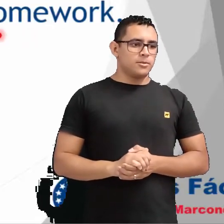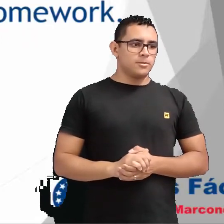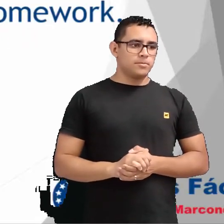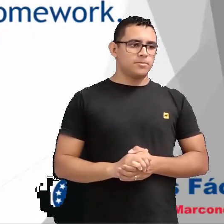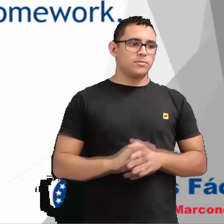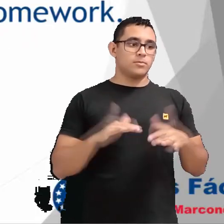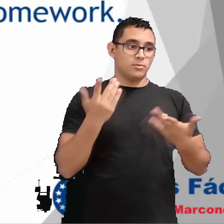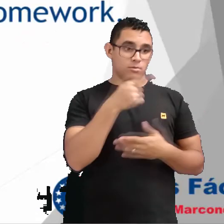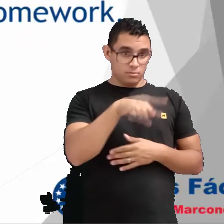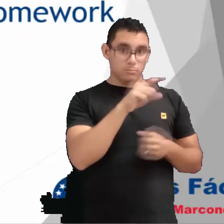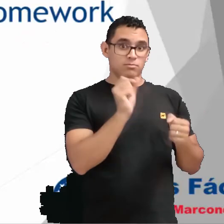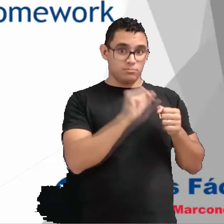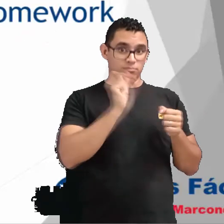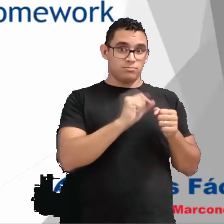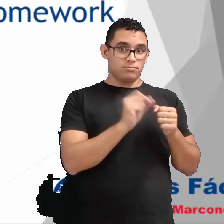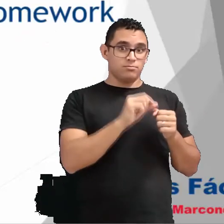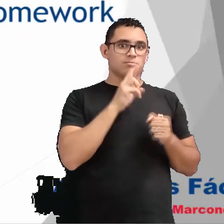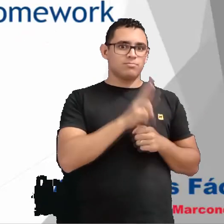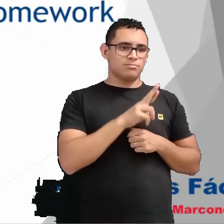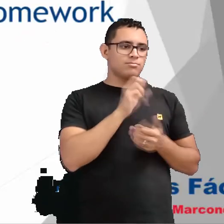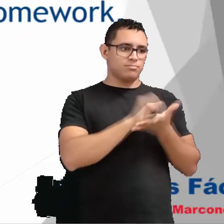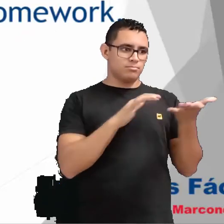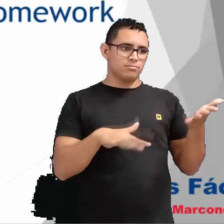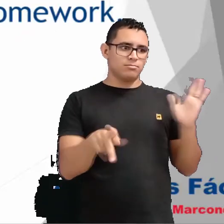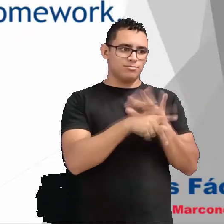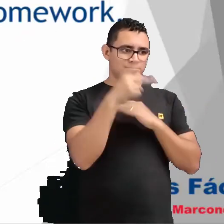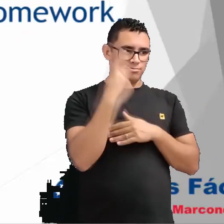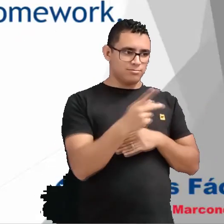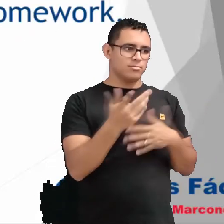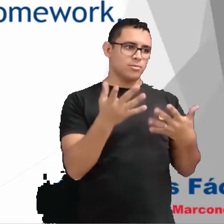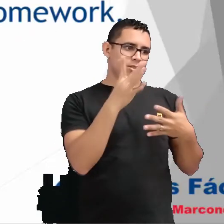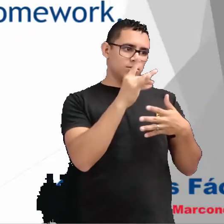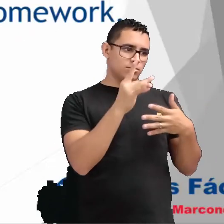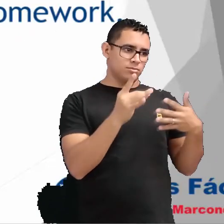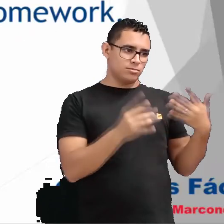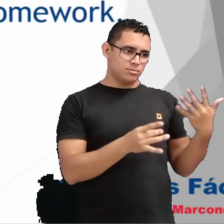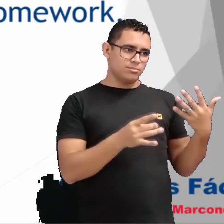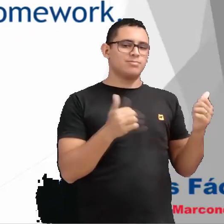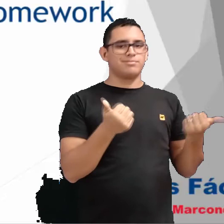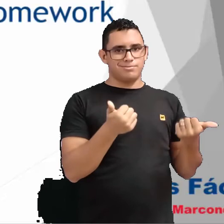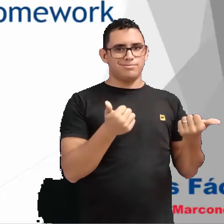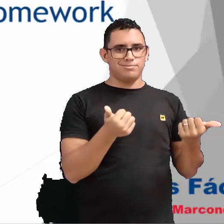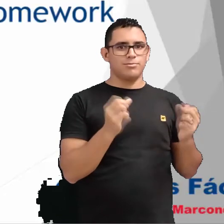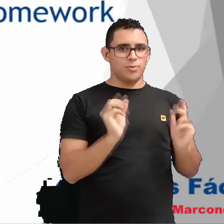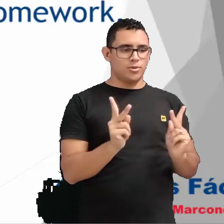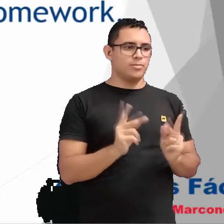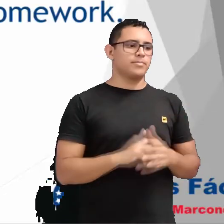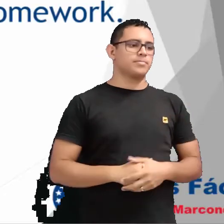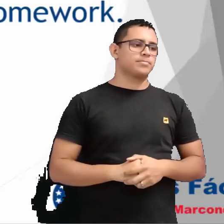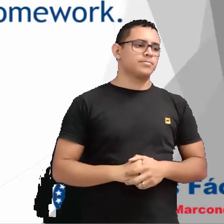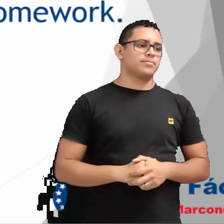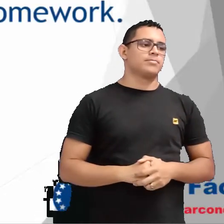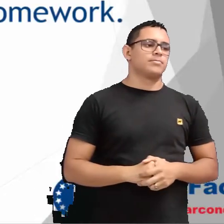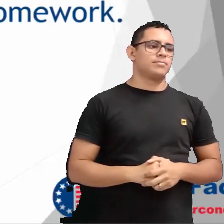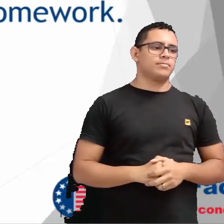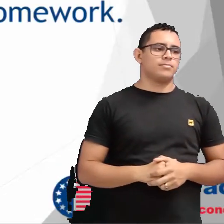a tarefa, né? O dever de casa, a lição deles, ok? Então, o passado de do é did para todo mundo. Então, também